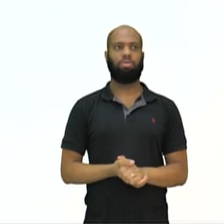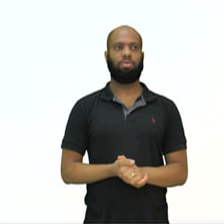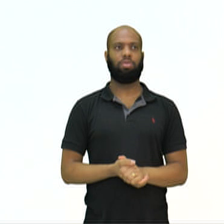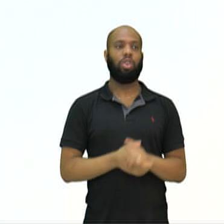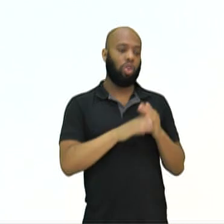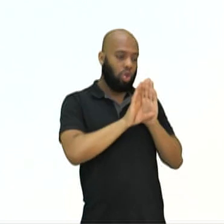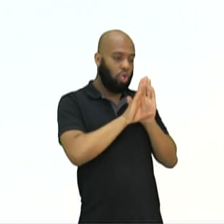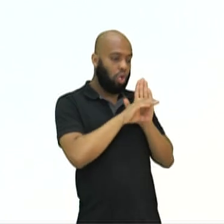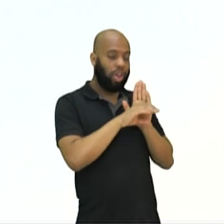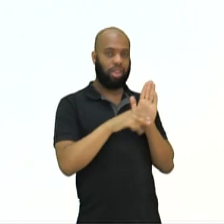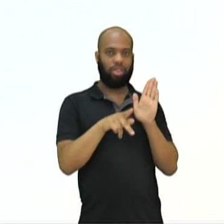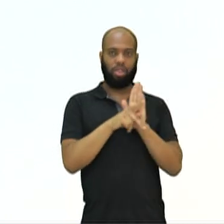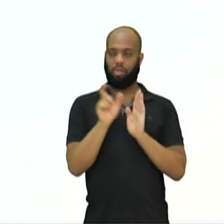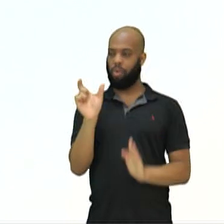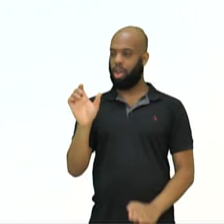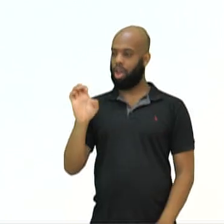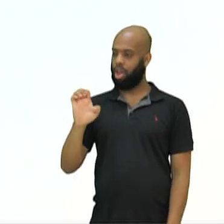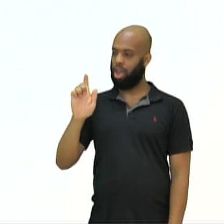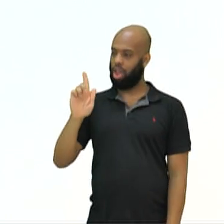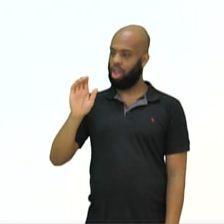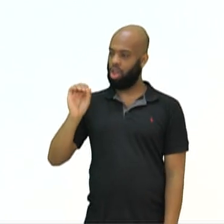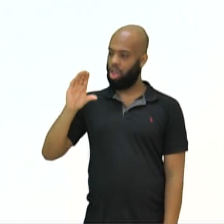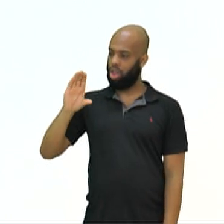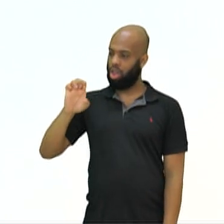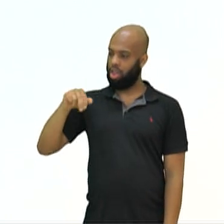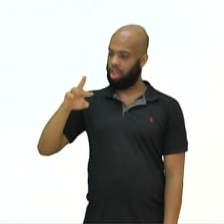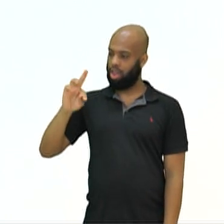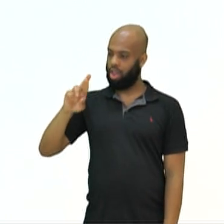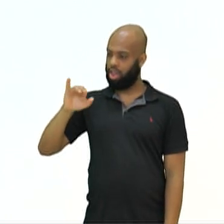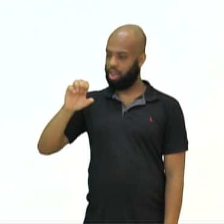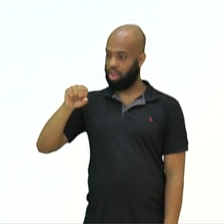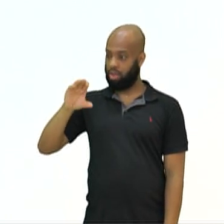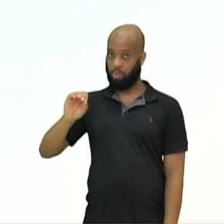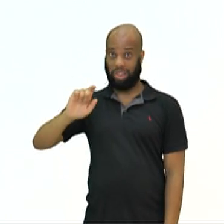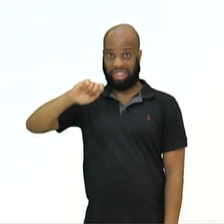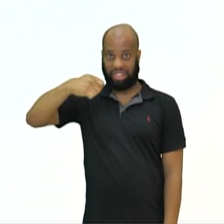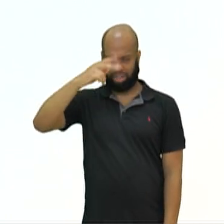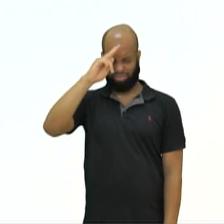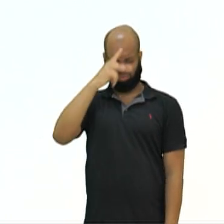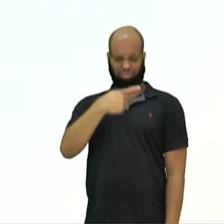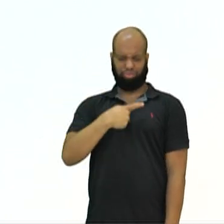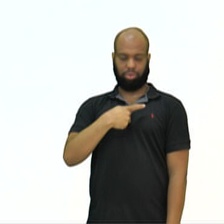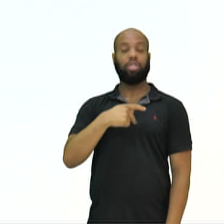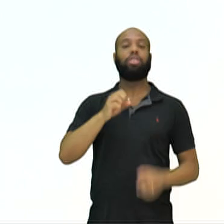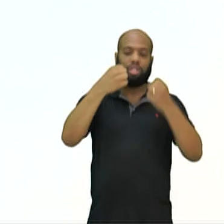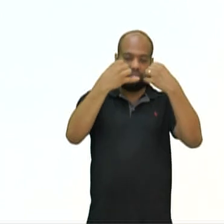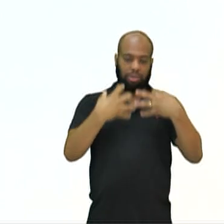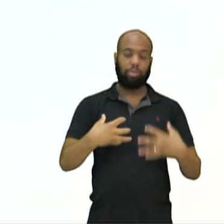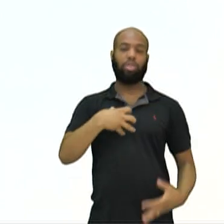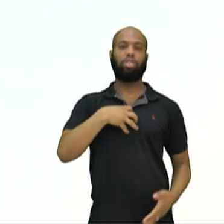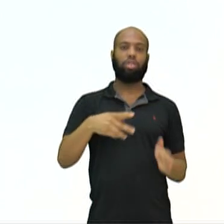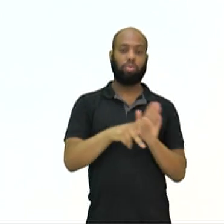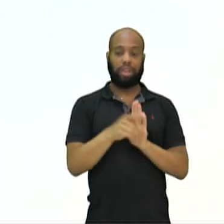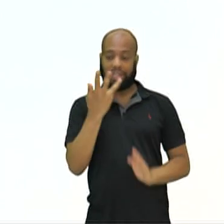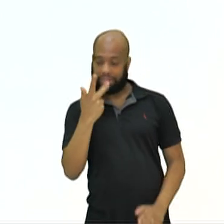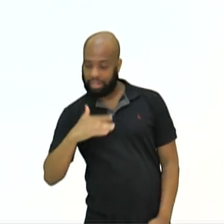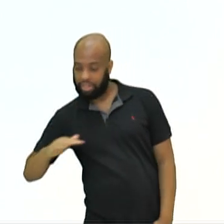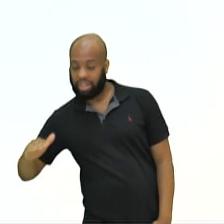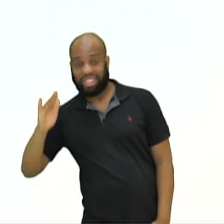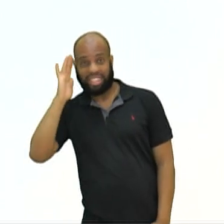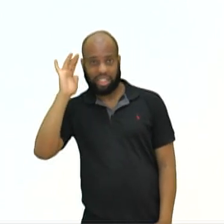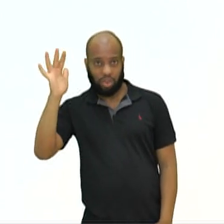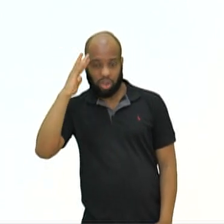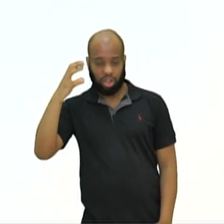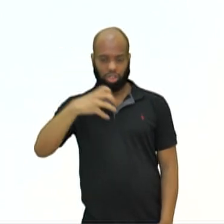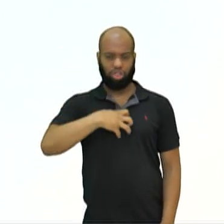O conceito de egocentrismo, que explica o caráter mágico e pré-lógico do raciocínio infantil. A teoria é focada na